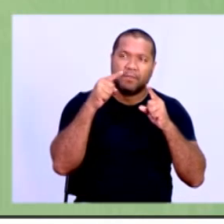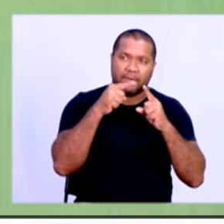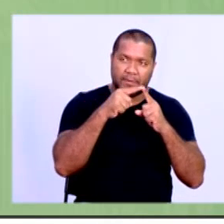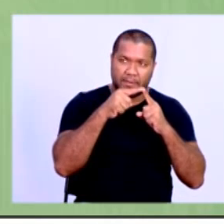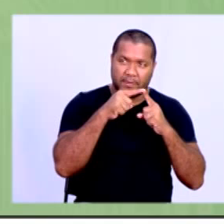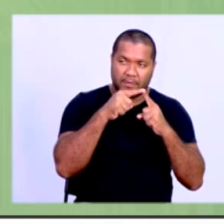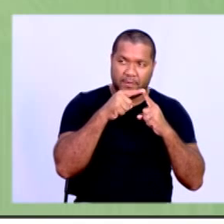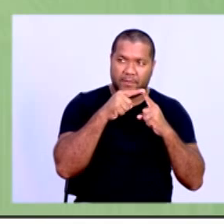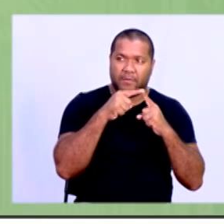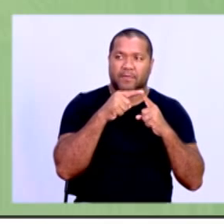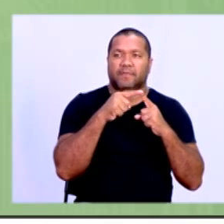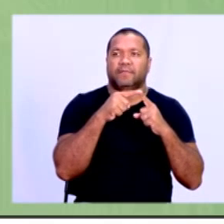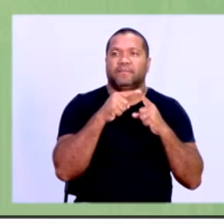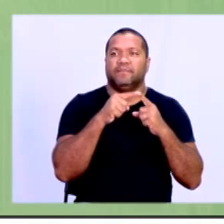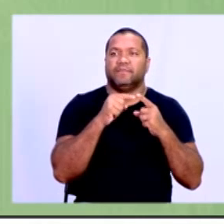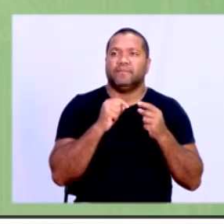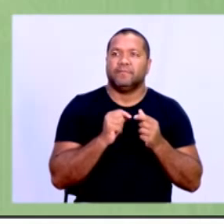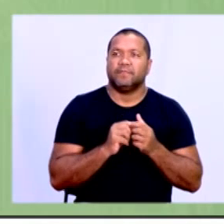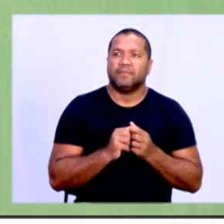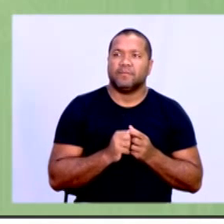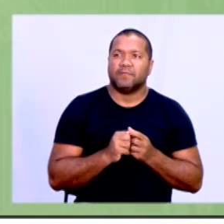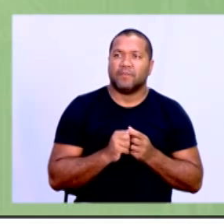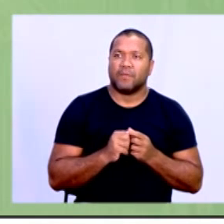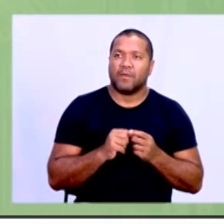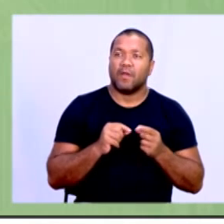Bom, vamos aos objetivos, né?